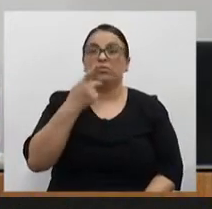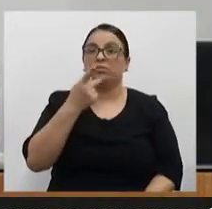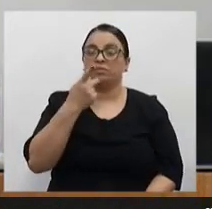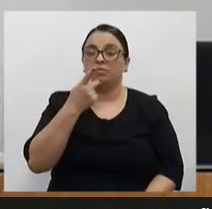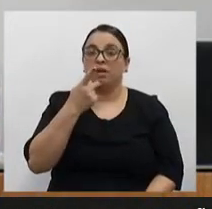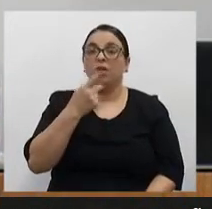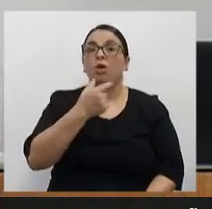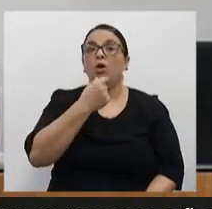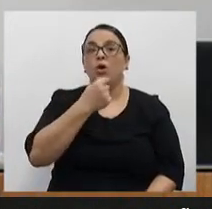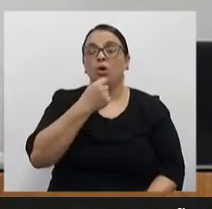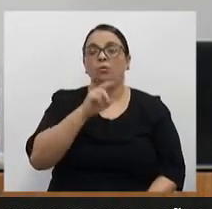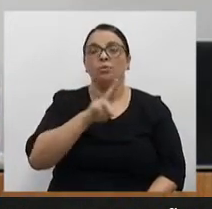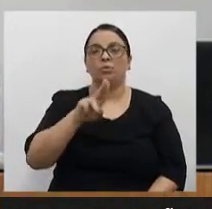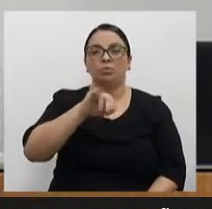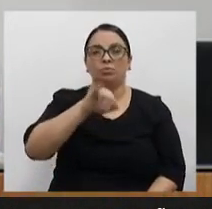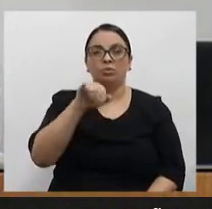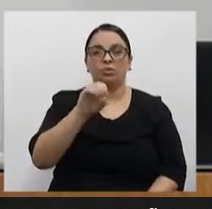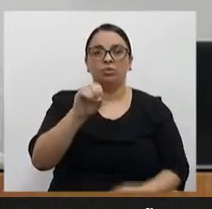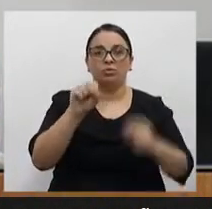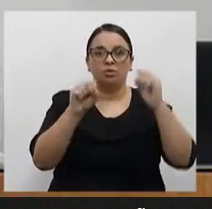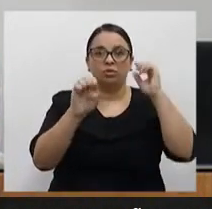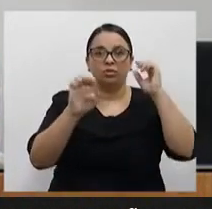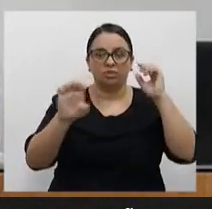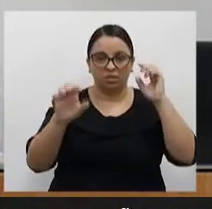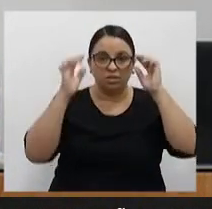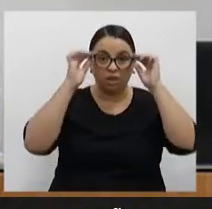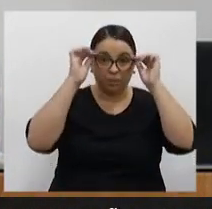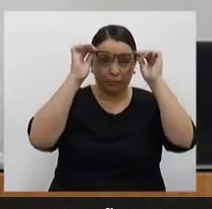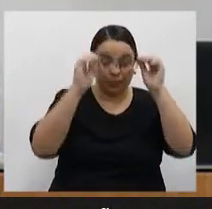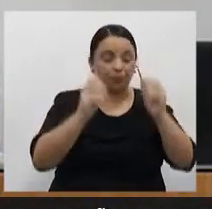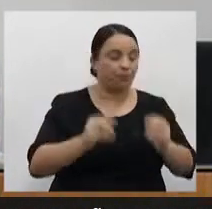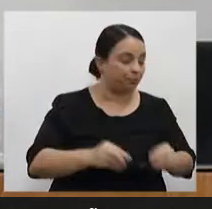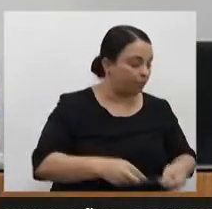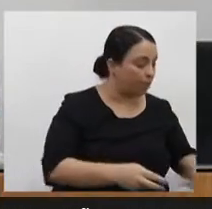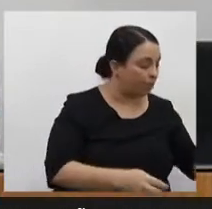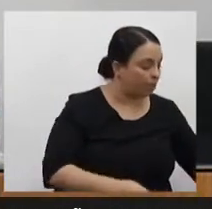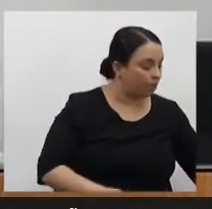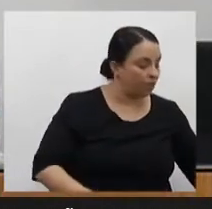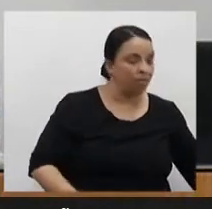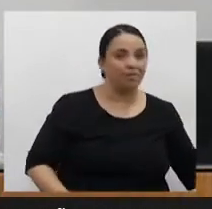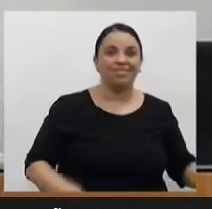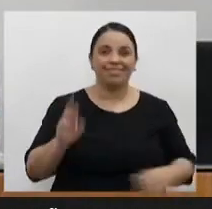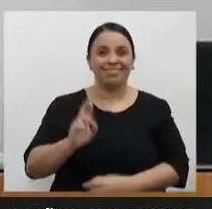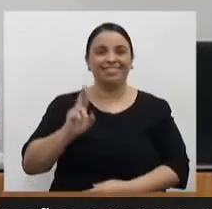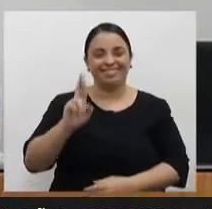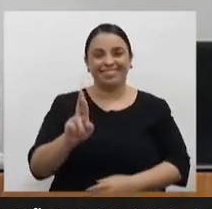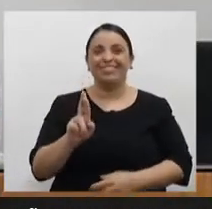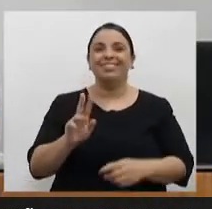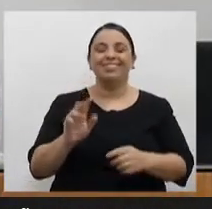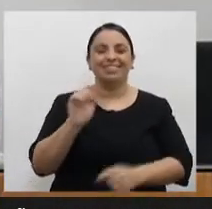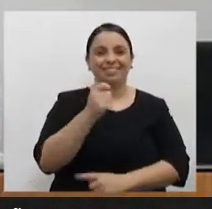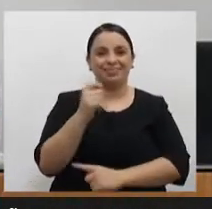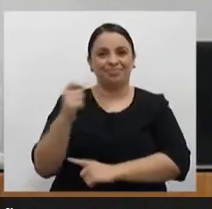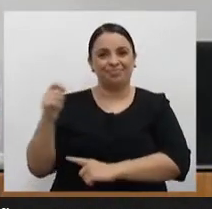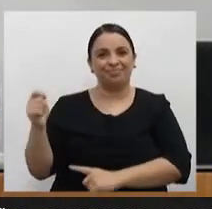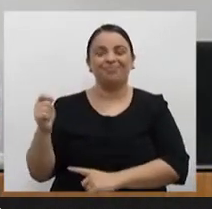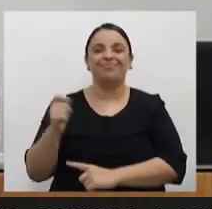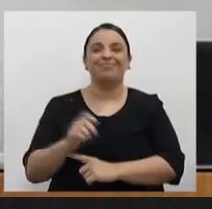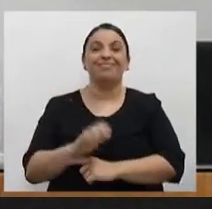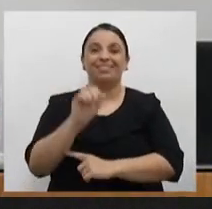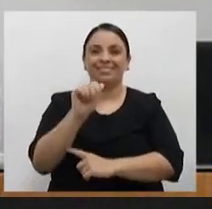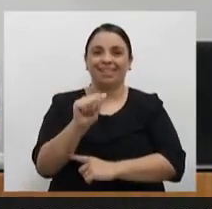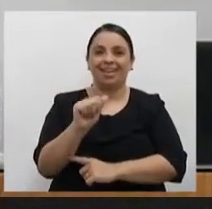senhor José Savieto Pereira Barbosa, que é representante da Associação Azateia,